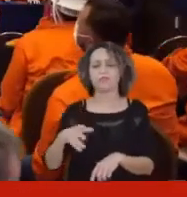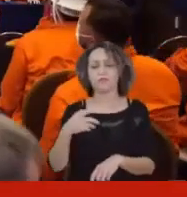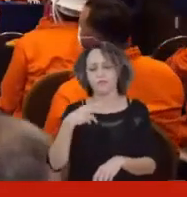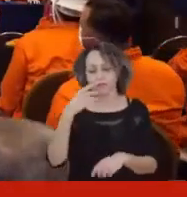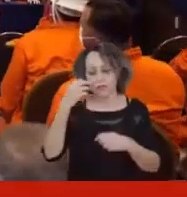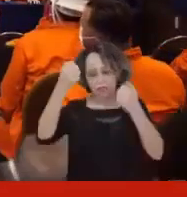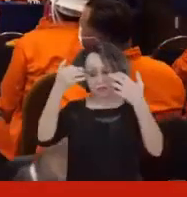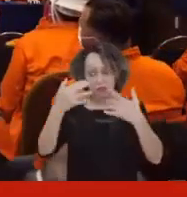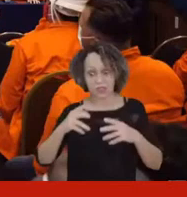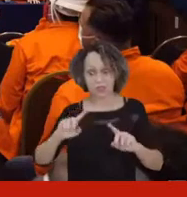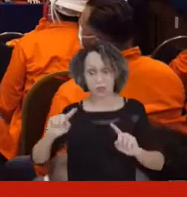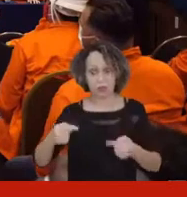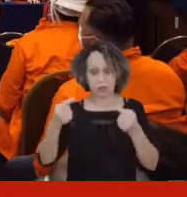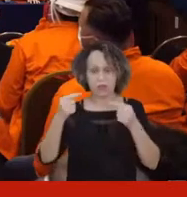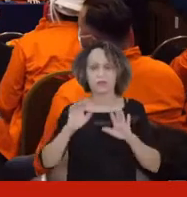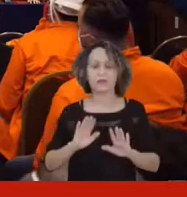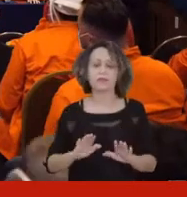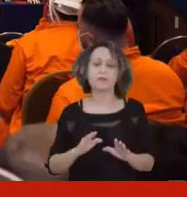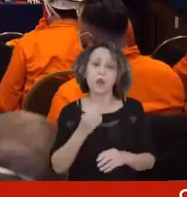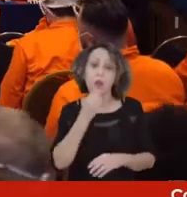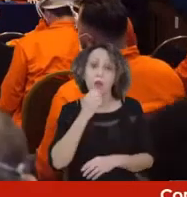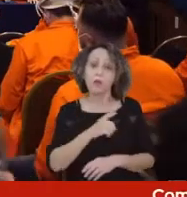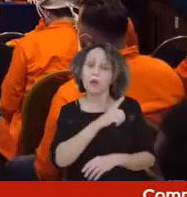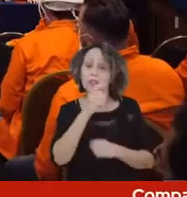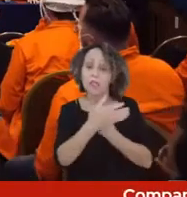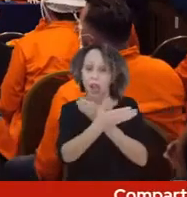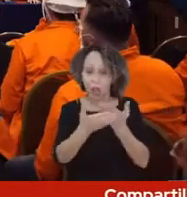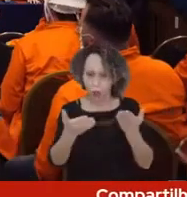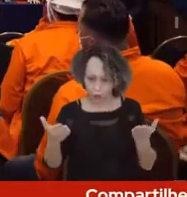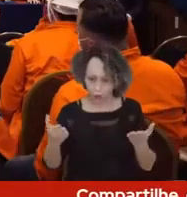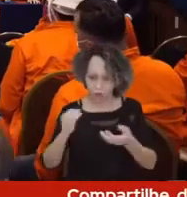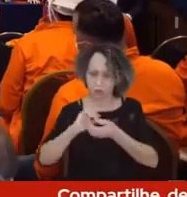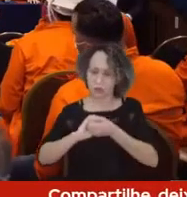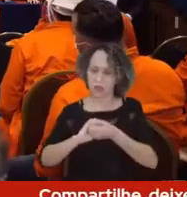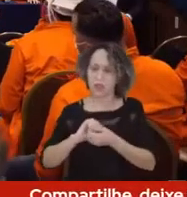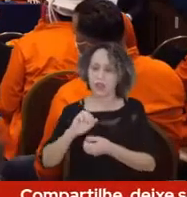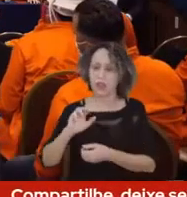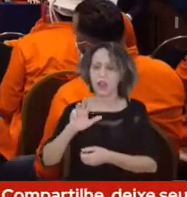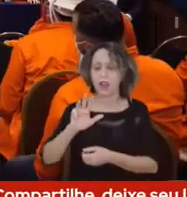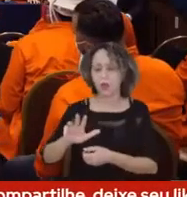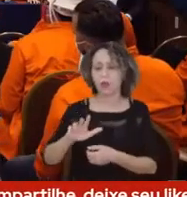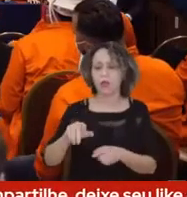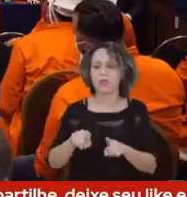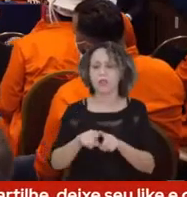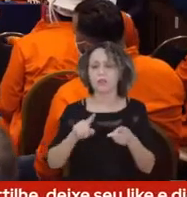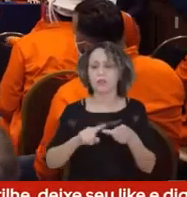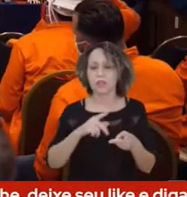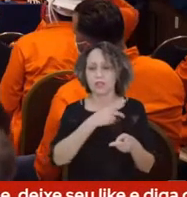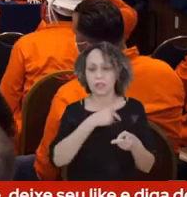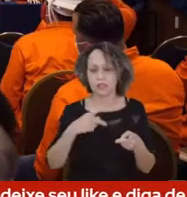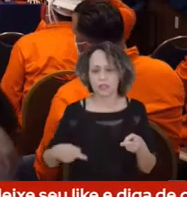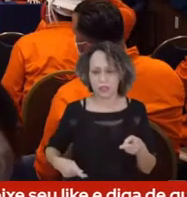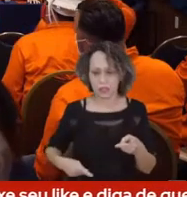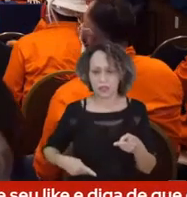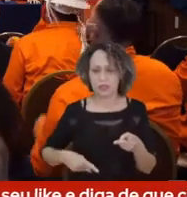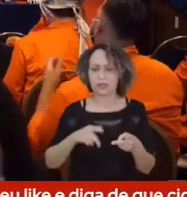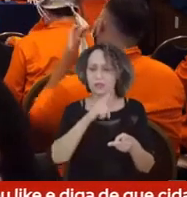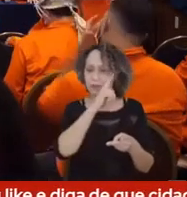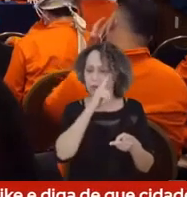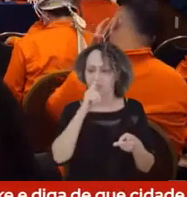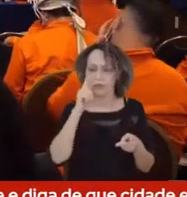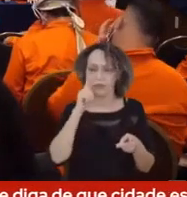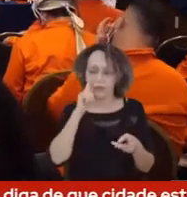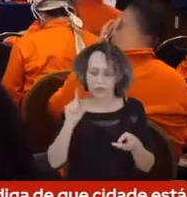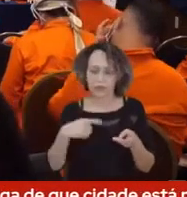Bom dia, gente. Eu quero cumprimentar o presidente Lula, a presidente do PT, Gleisi, o David, o companheiro David, em nome do qual eu cumprimento os demais